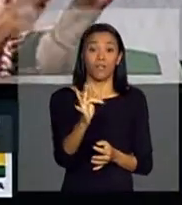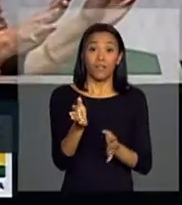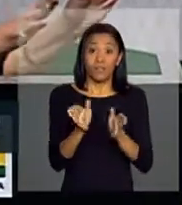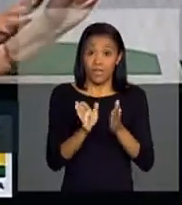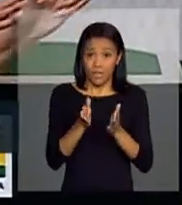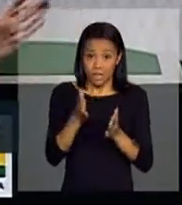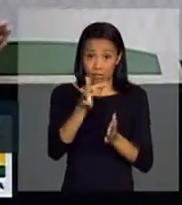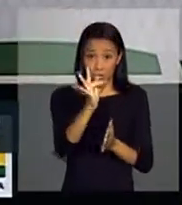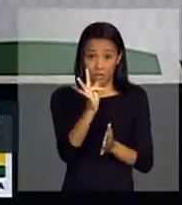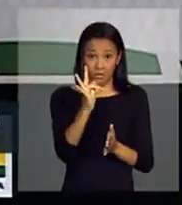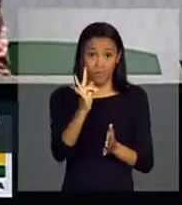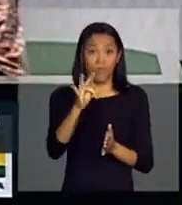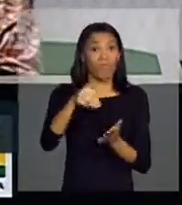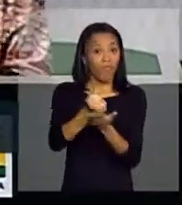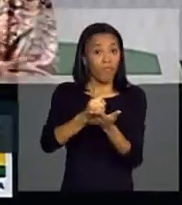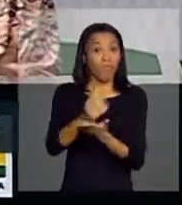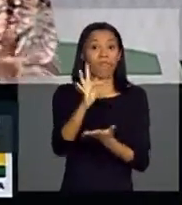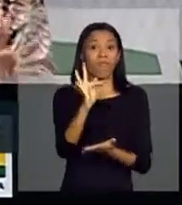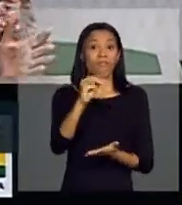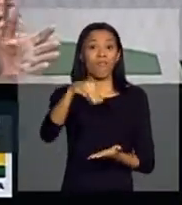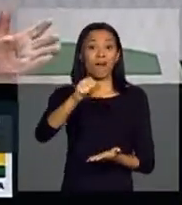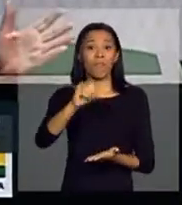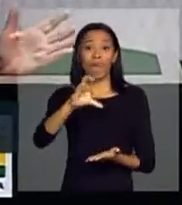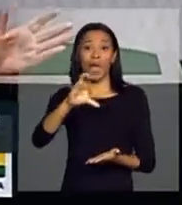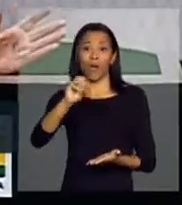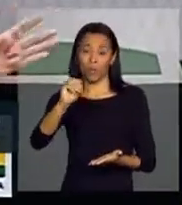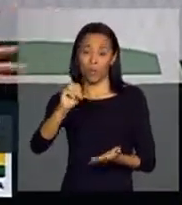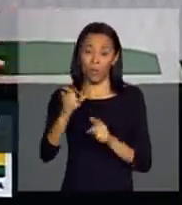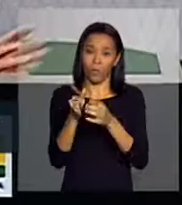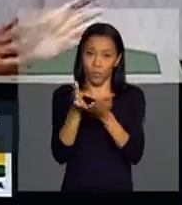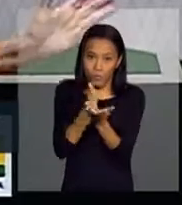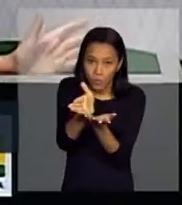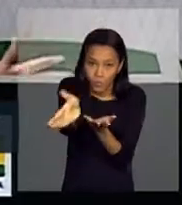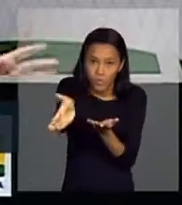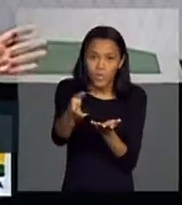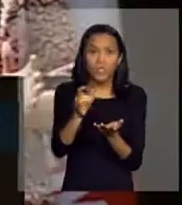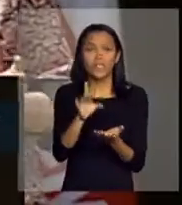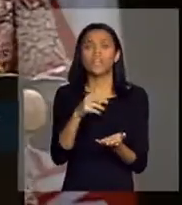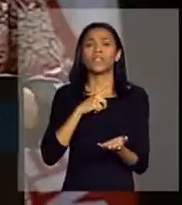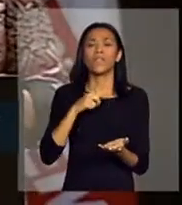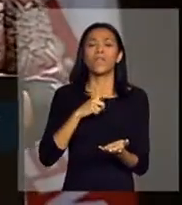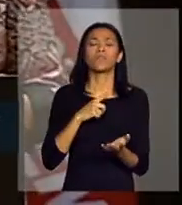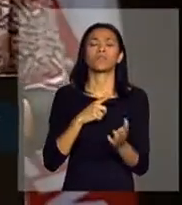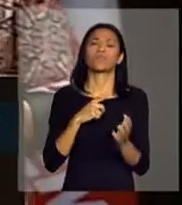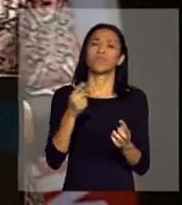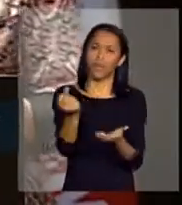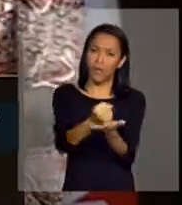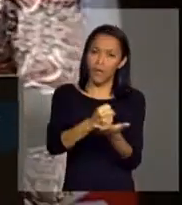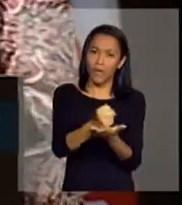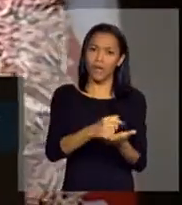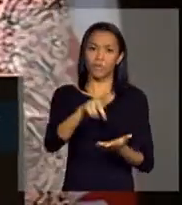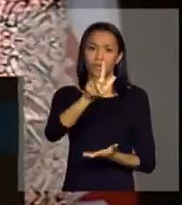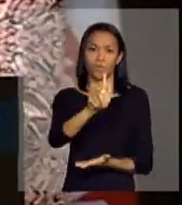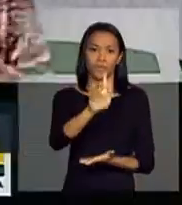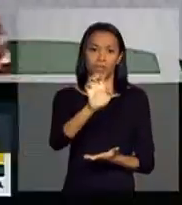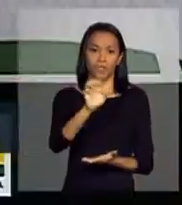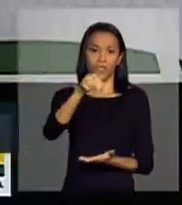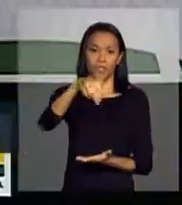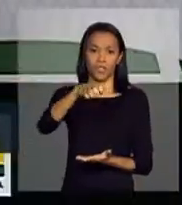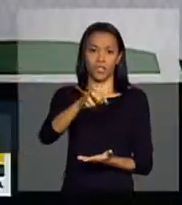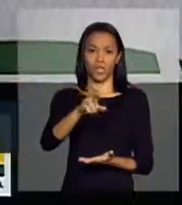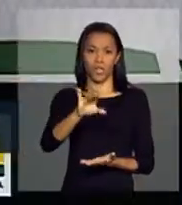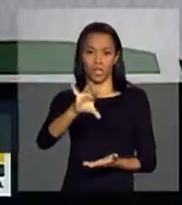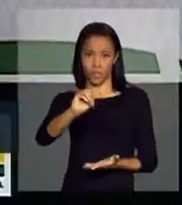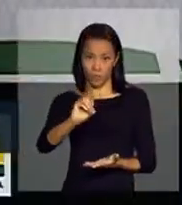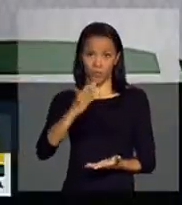dos fármacos nós temos como genéricos e uma vez que nós vamos ter